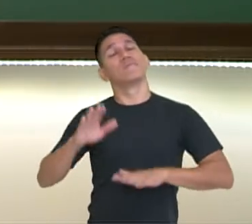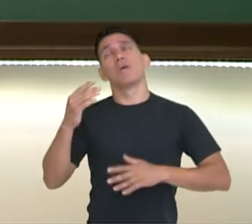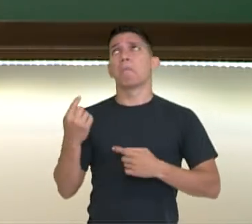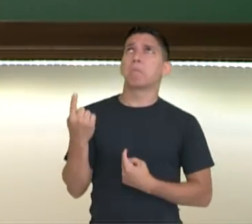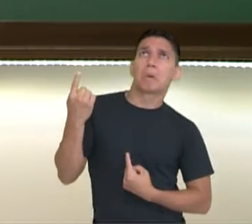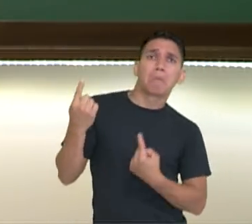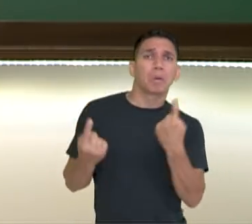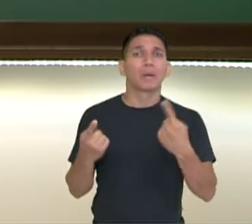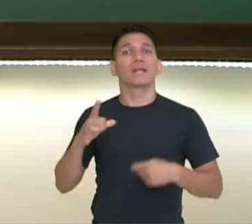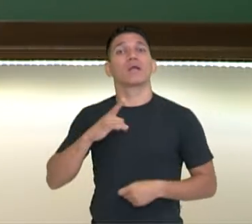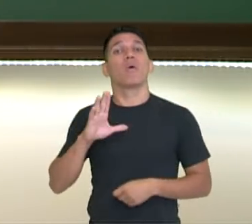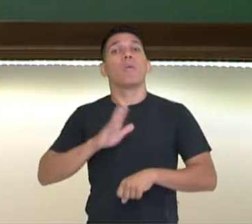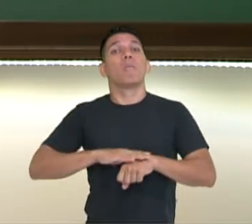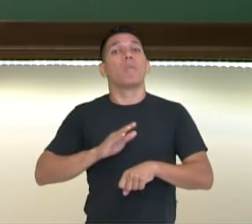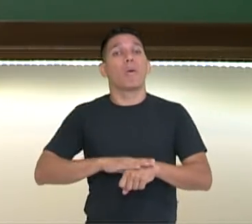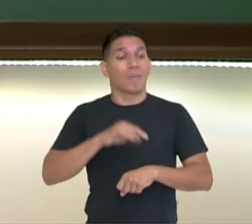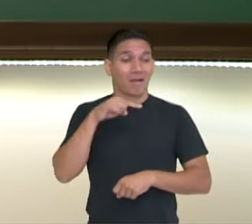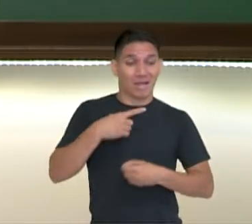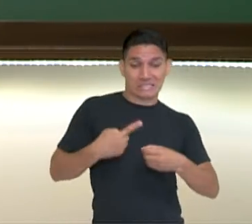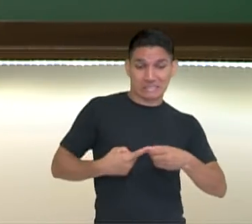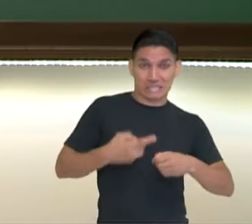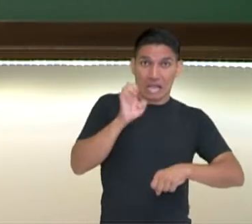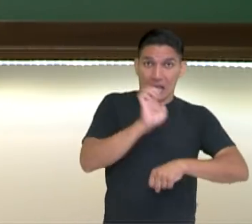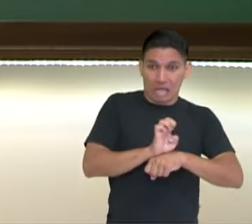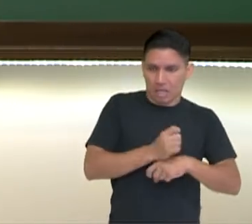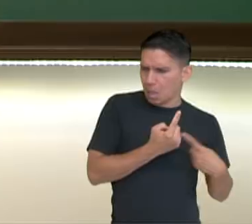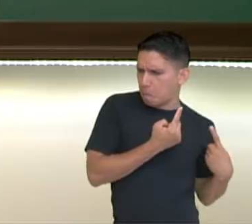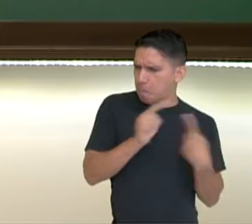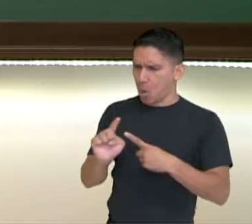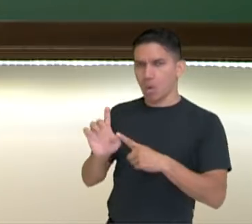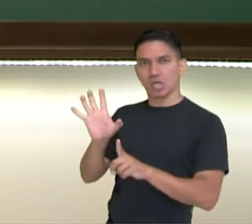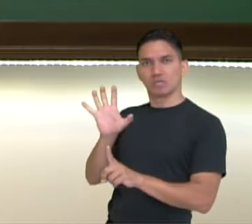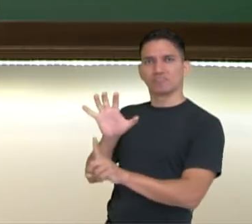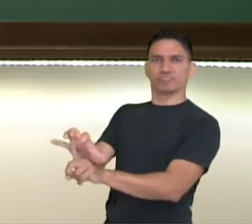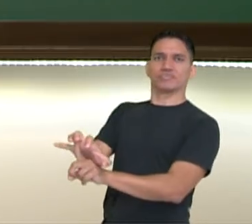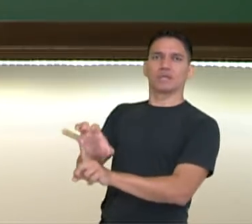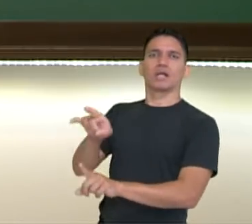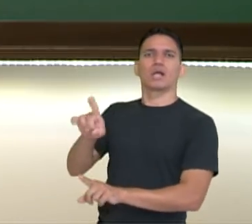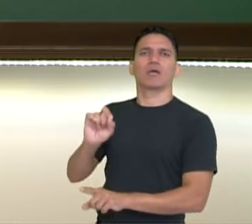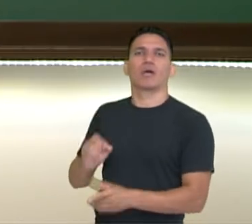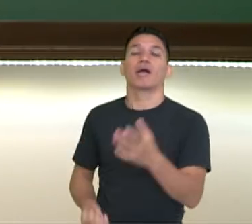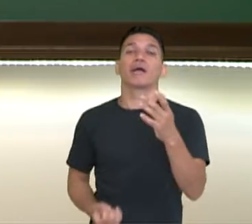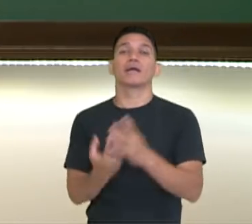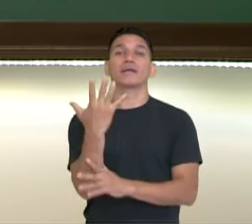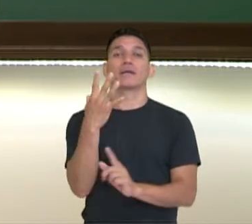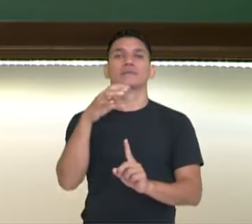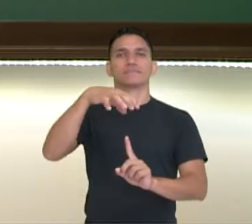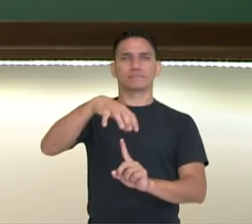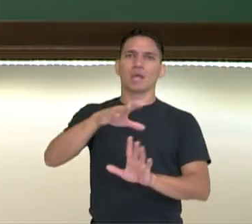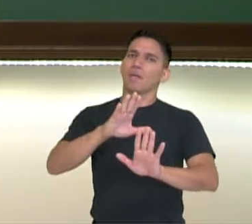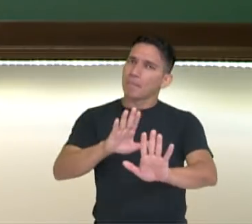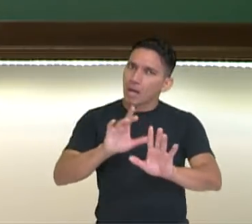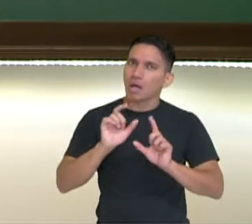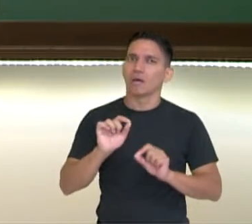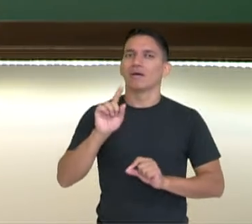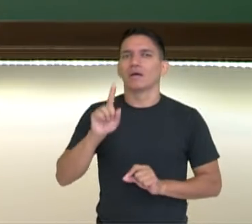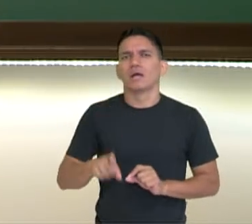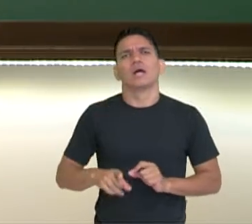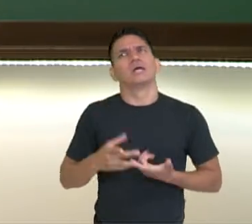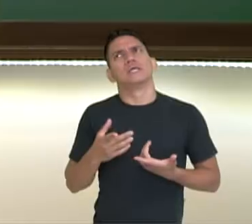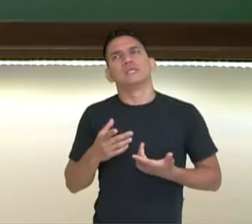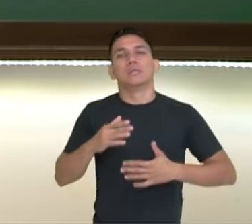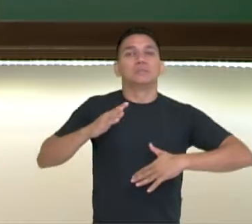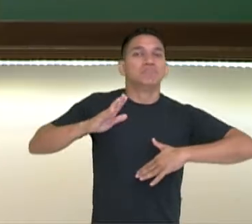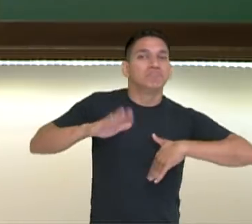alguma cidade-estado conseguindo se impor sobre as demais ao redor dela. E aí, criando um reino. Mas isso aí também foi muito